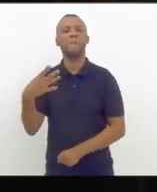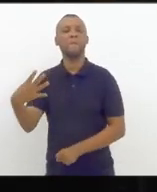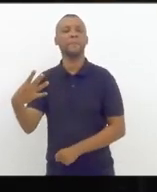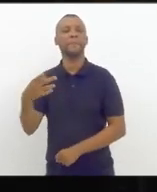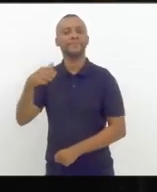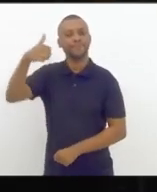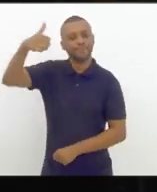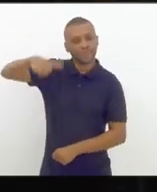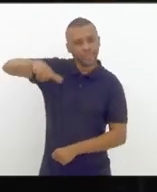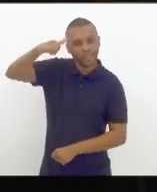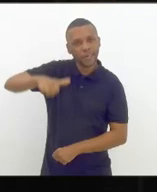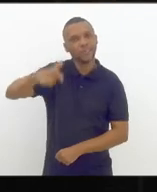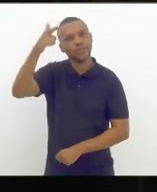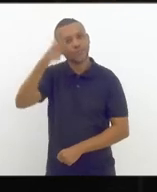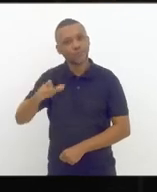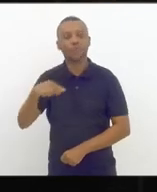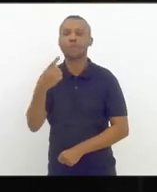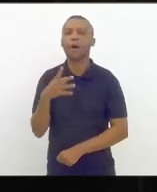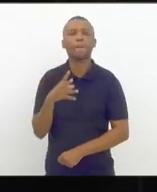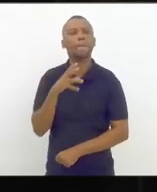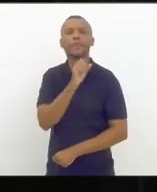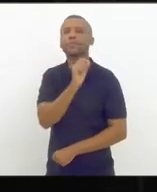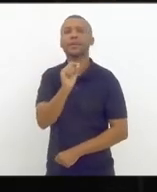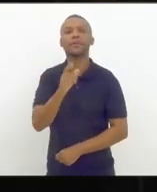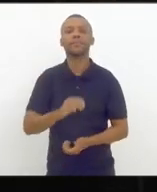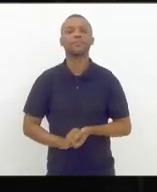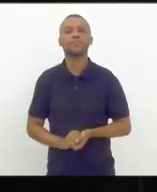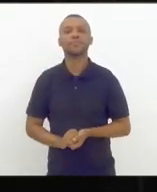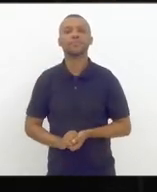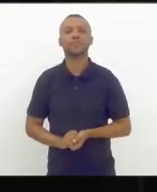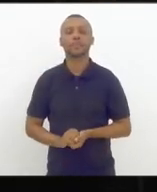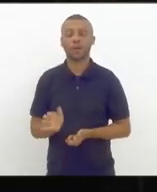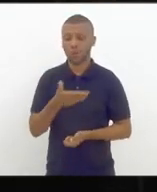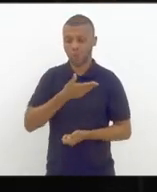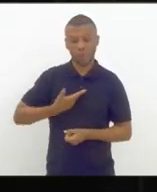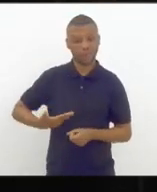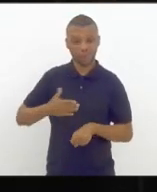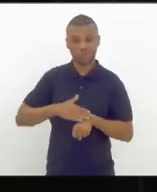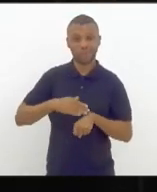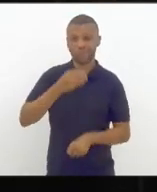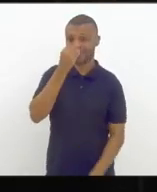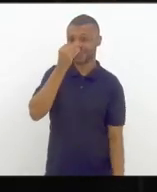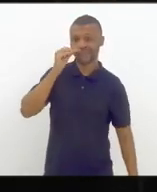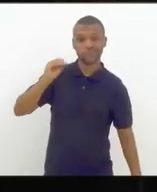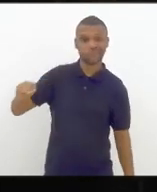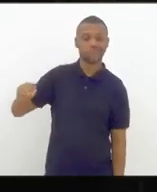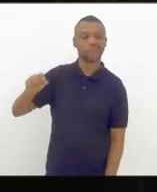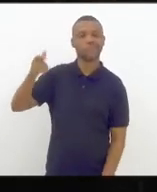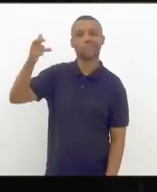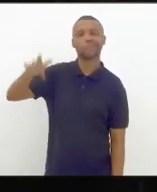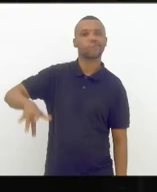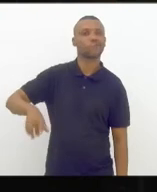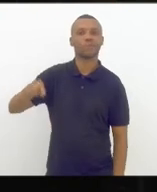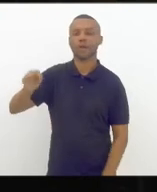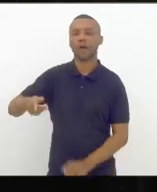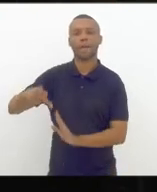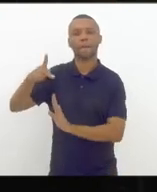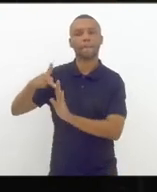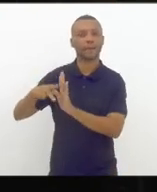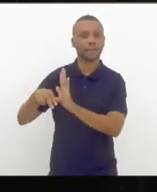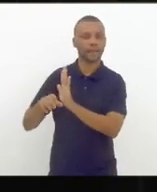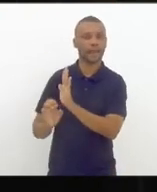mais uma vez nós percebemos o abandono Deputado Tia Jô o abandono do Plano Nacional de Educação porque